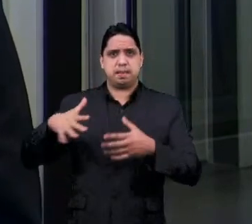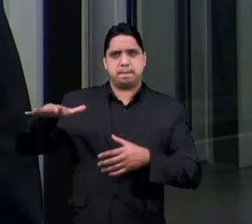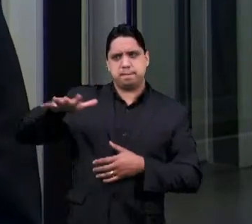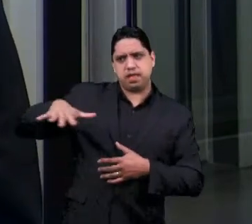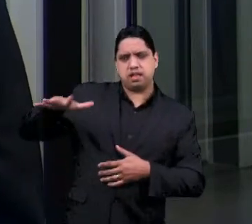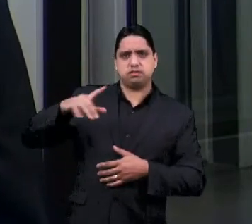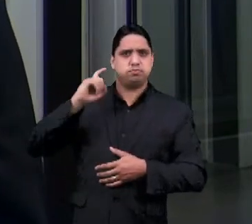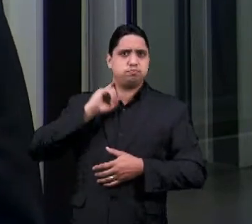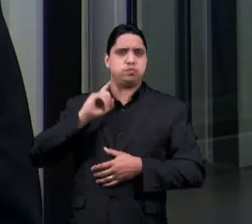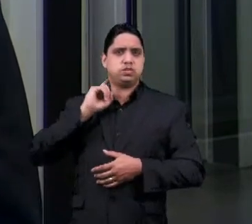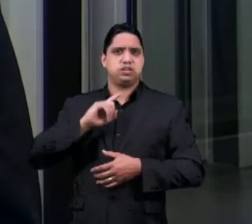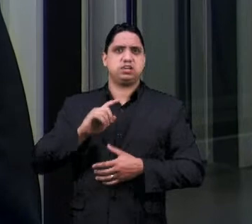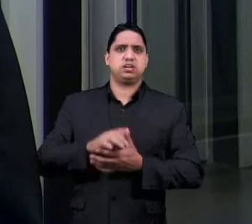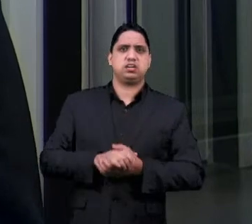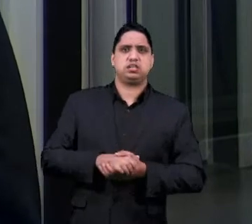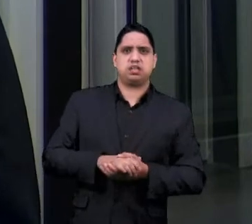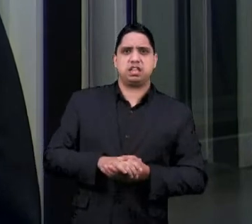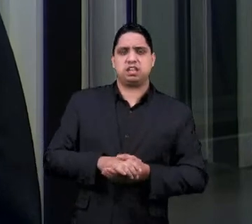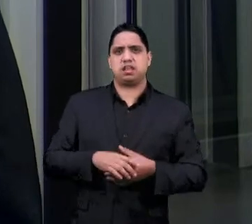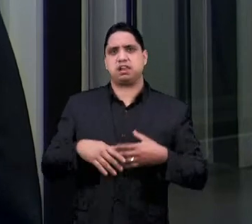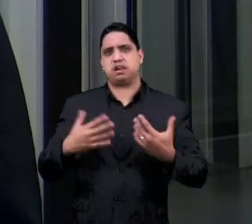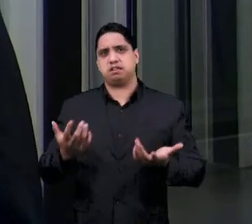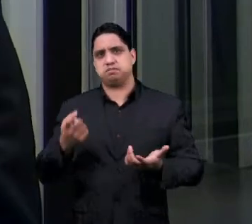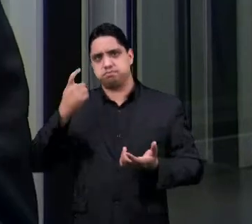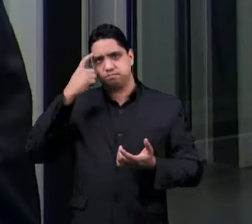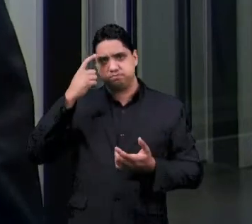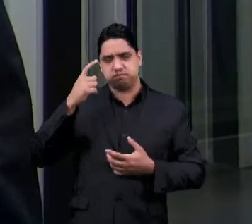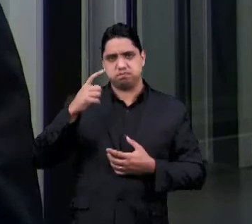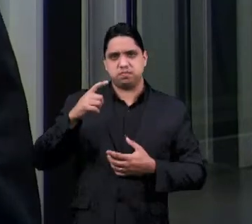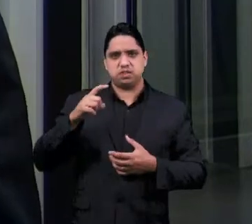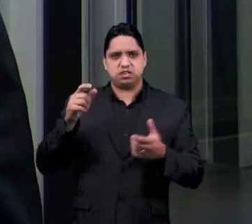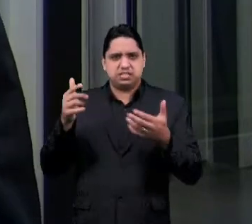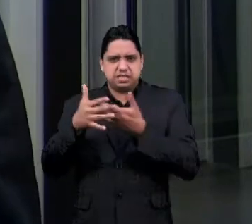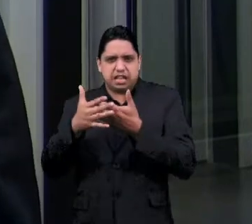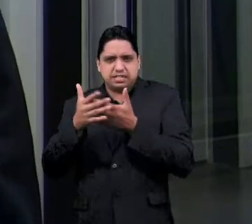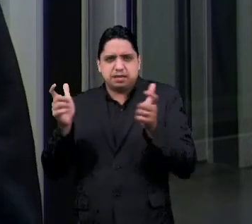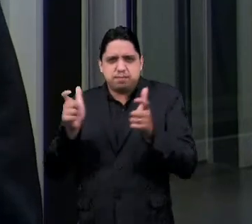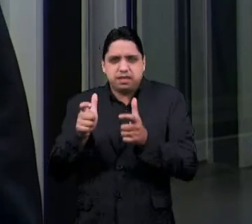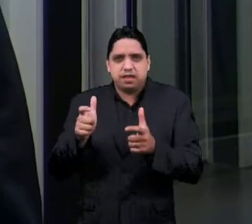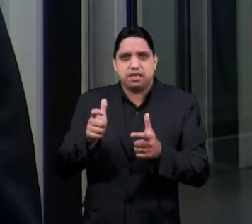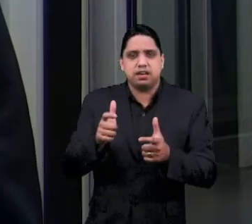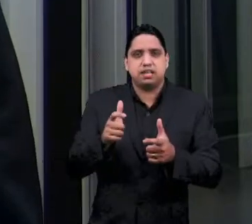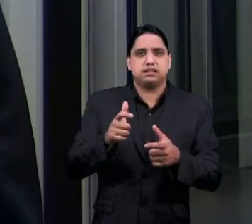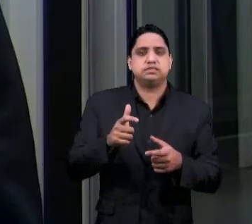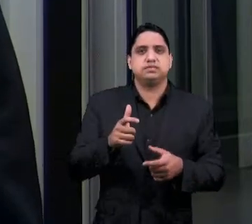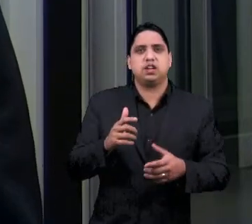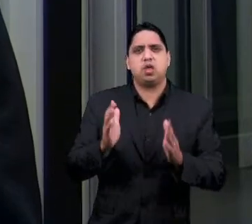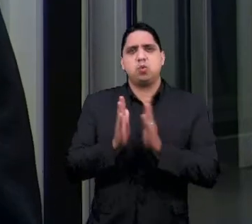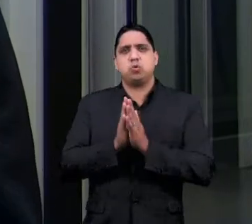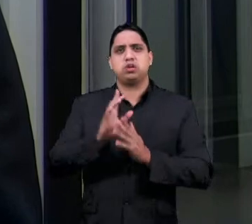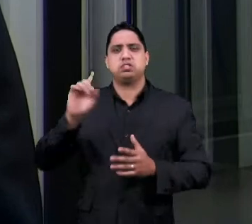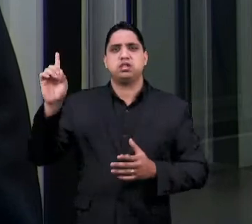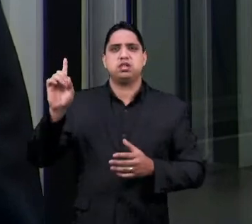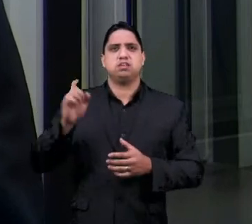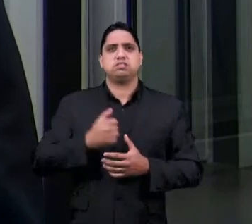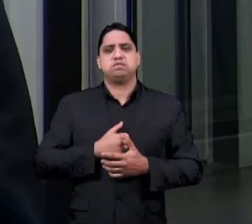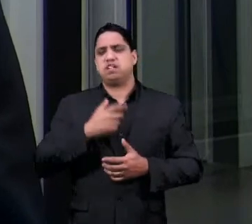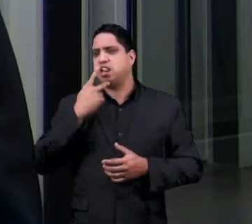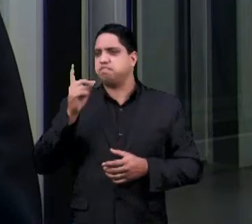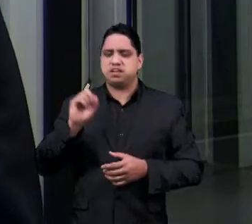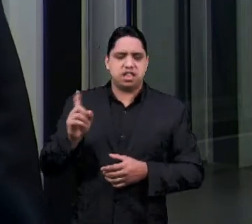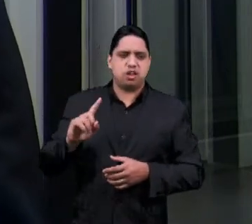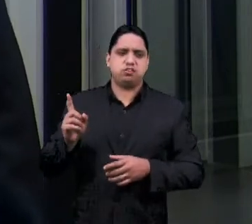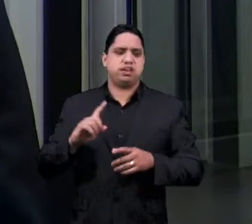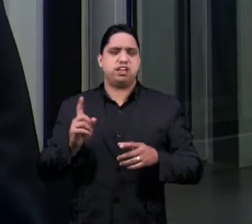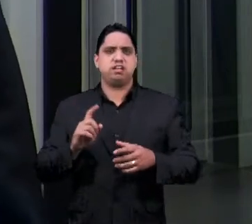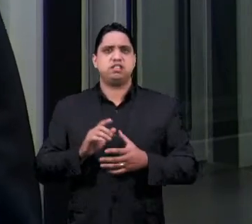Horizonte, pensamos em Lagoa Santa, quem sabe Vespasiano, uma cidade mais tranquila. E estava orando e o Senhor não